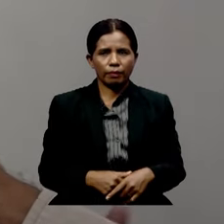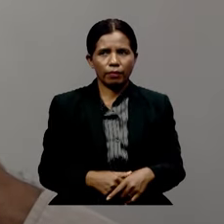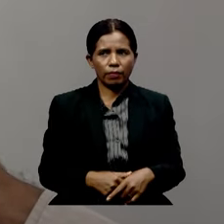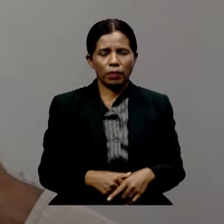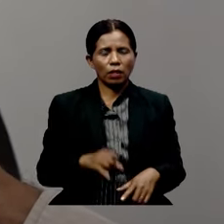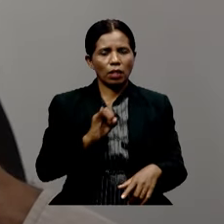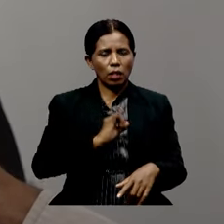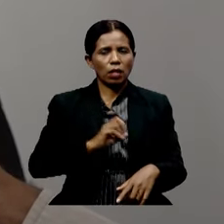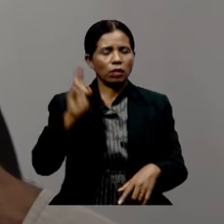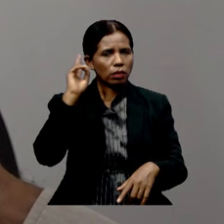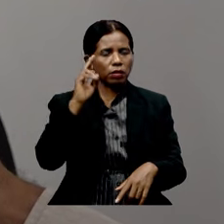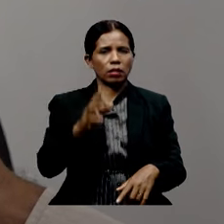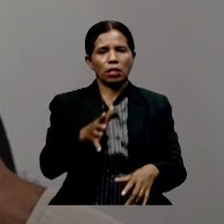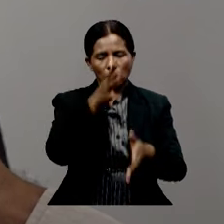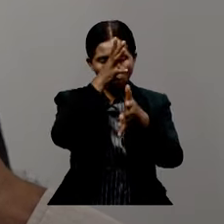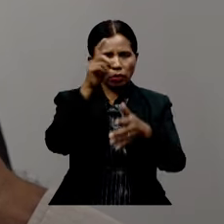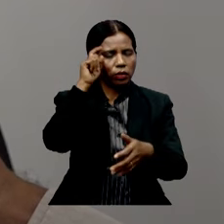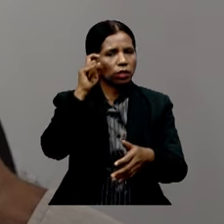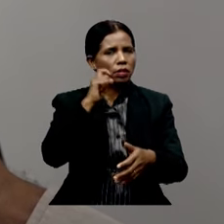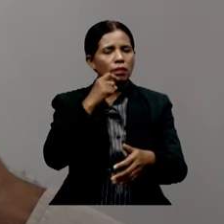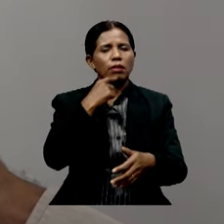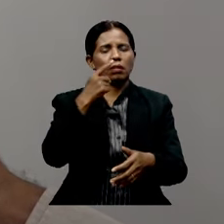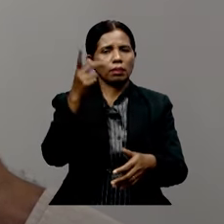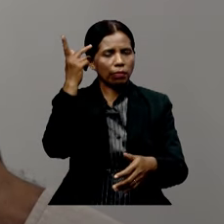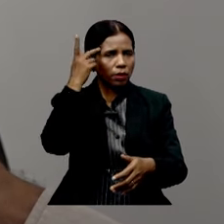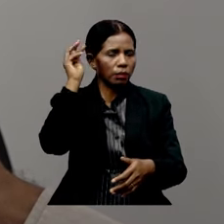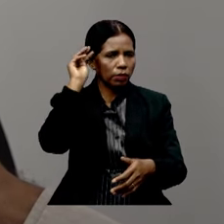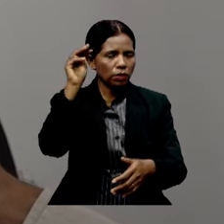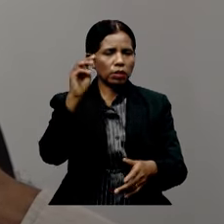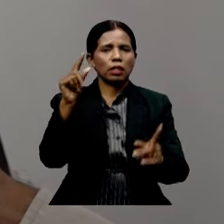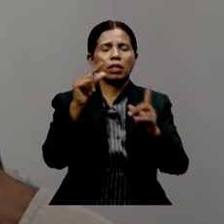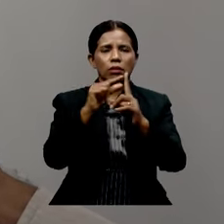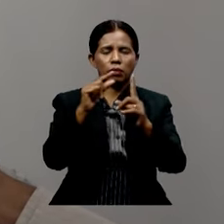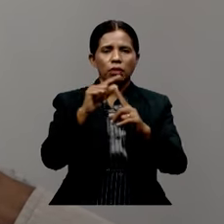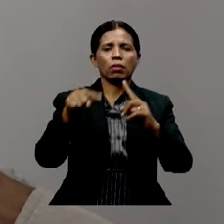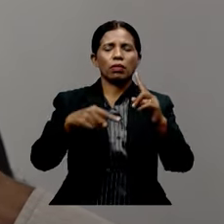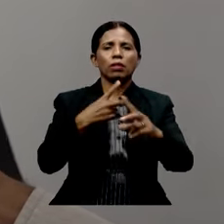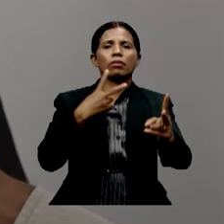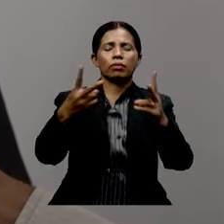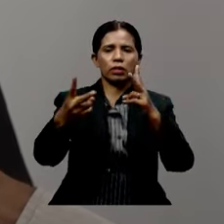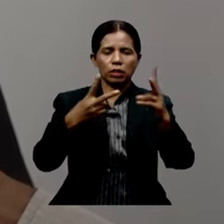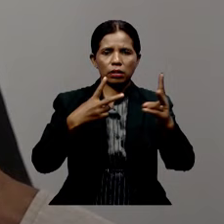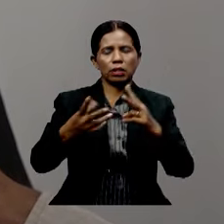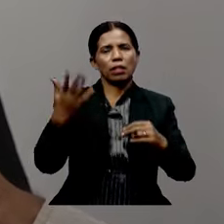How Ronald Rick abonana nia senhor primeiro-ministro nia Lefuan, vai ir a visita para a